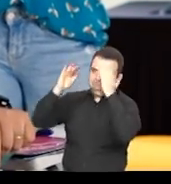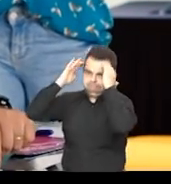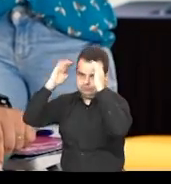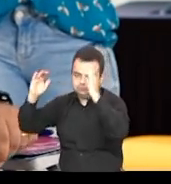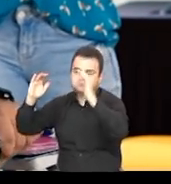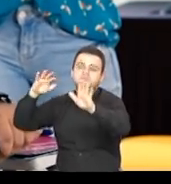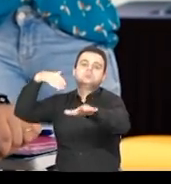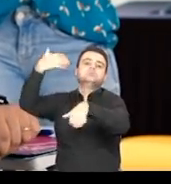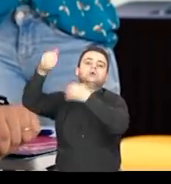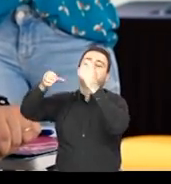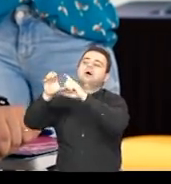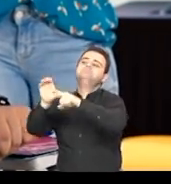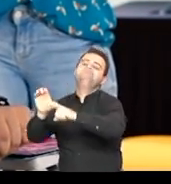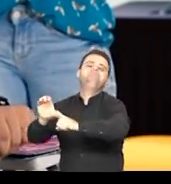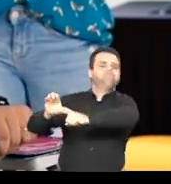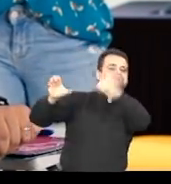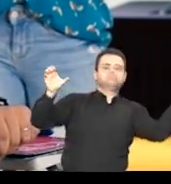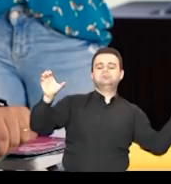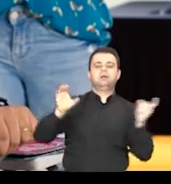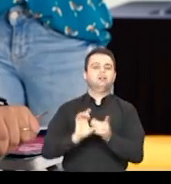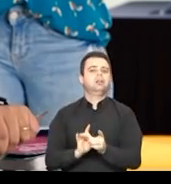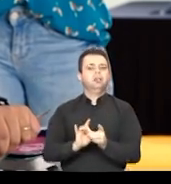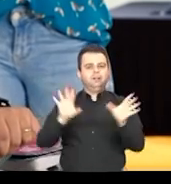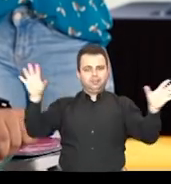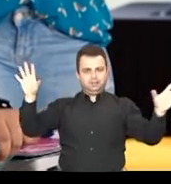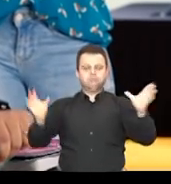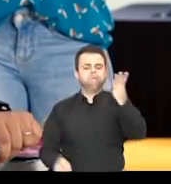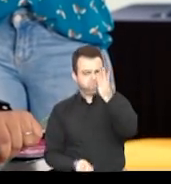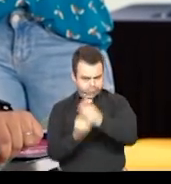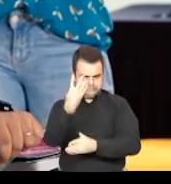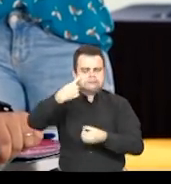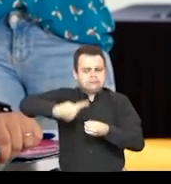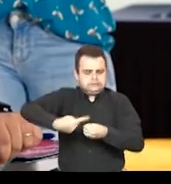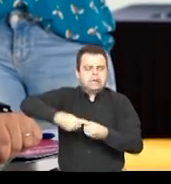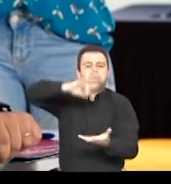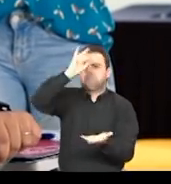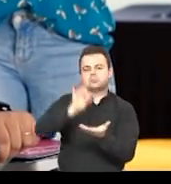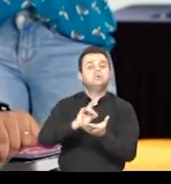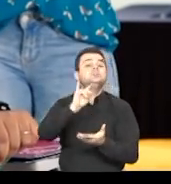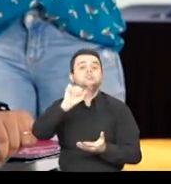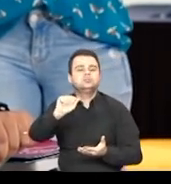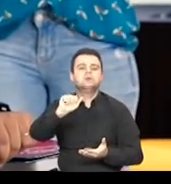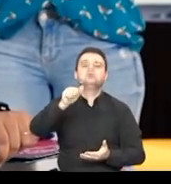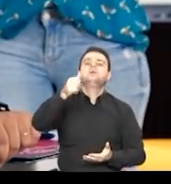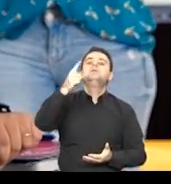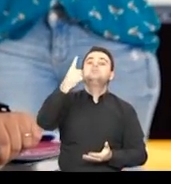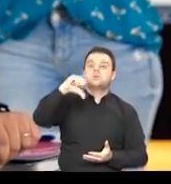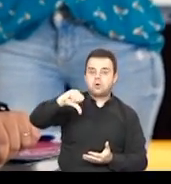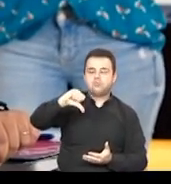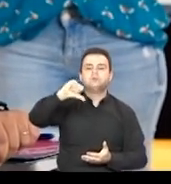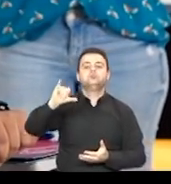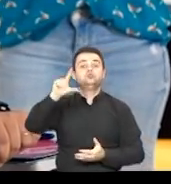ela conquistou sua independência, ou seja, sua emancipação, no dia 19 de julho de